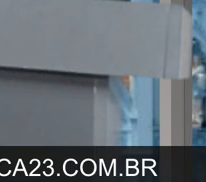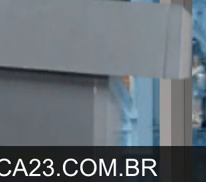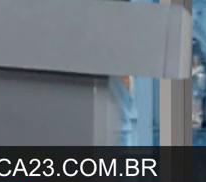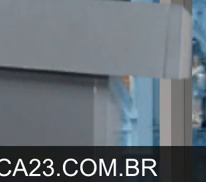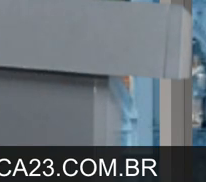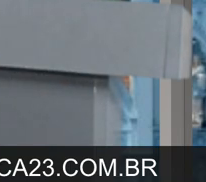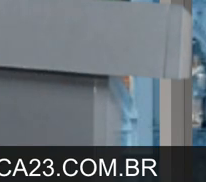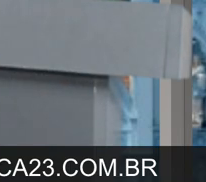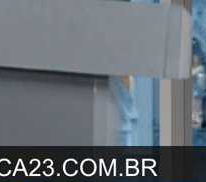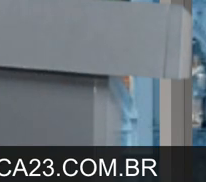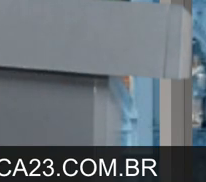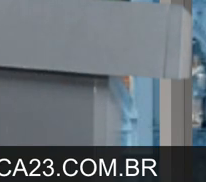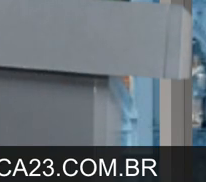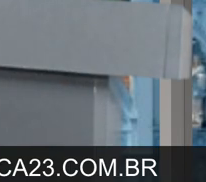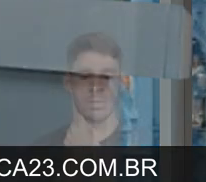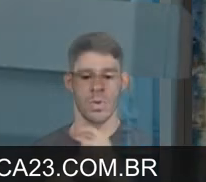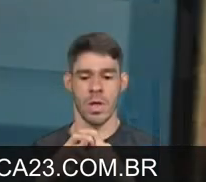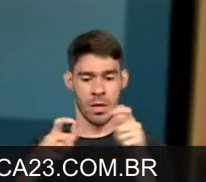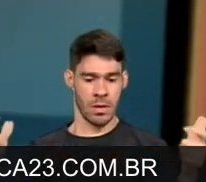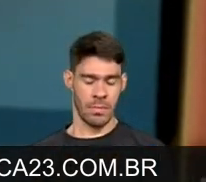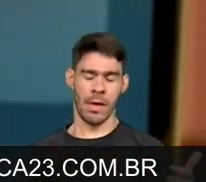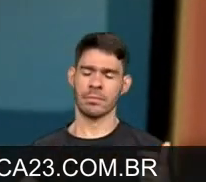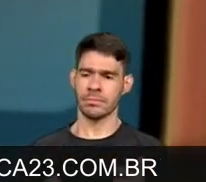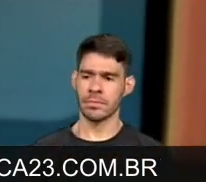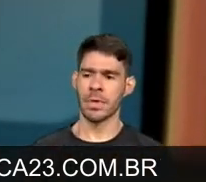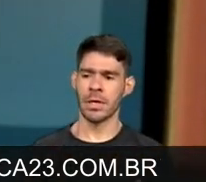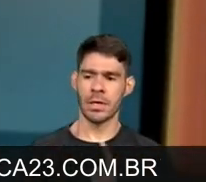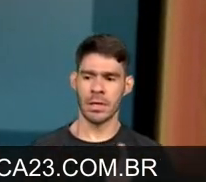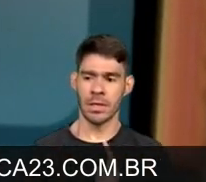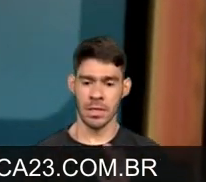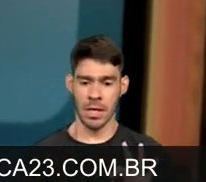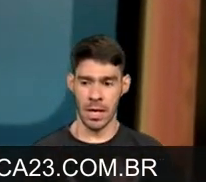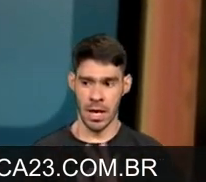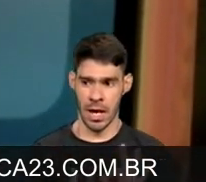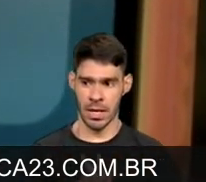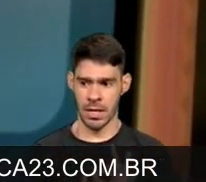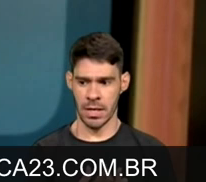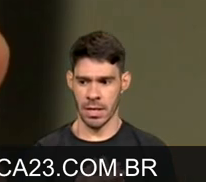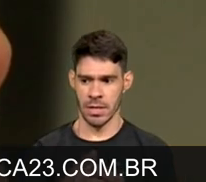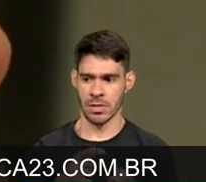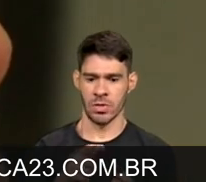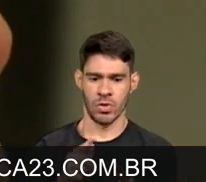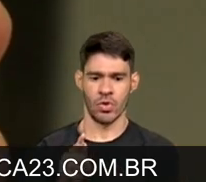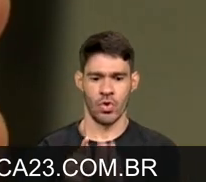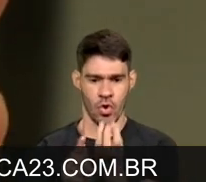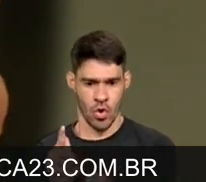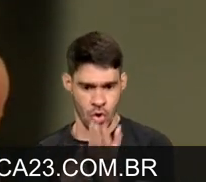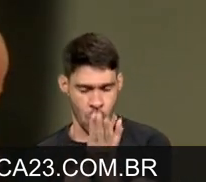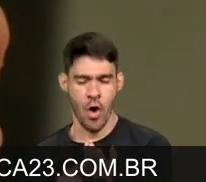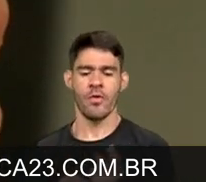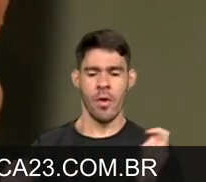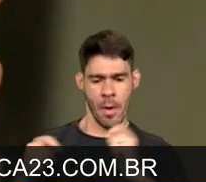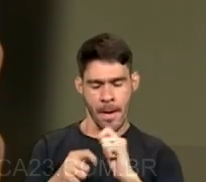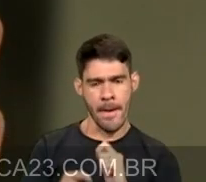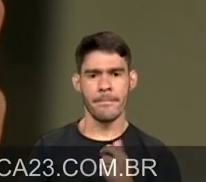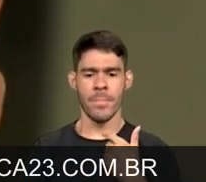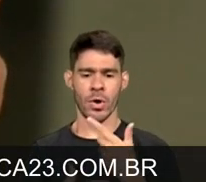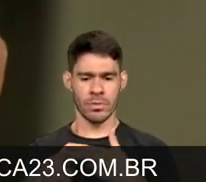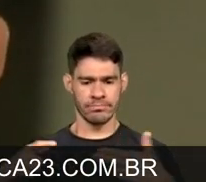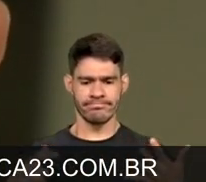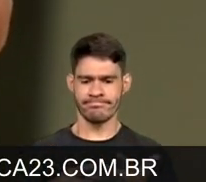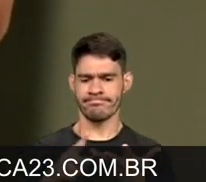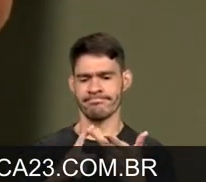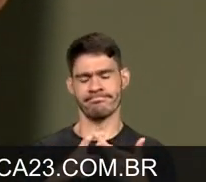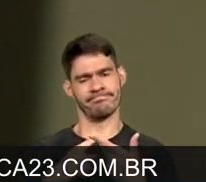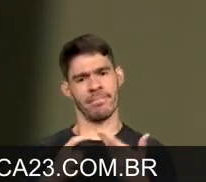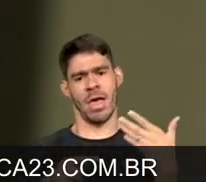são prestados pelo governo, veja só. Quando você tem uma conta no gov.br, é possível acessar os serviços dos